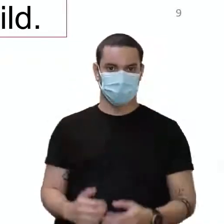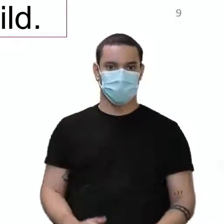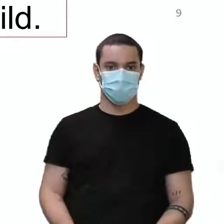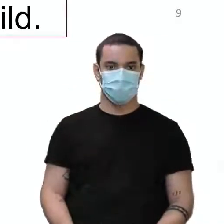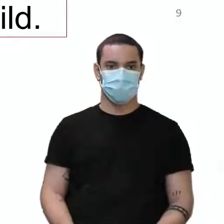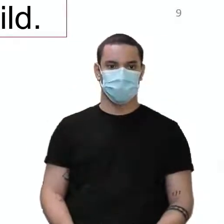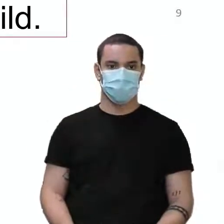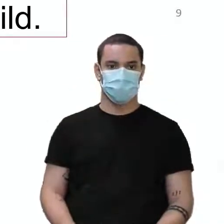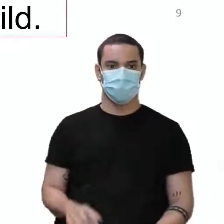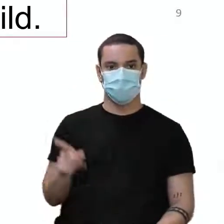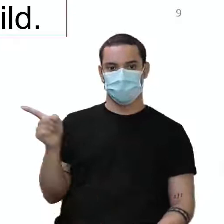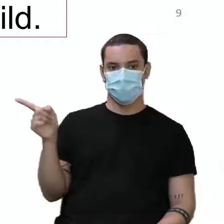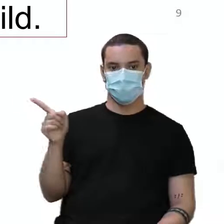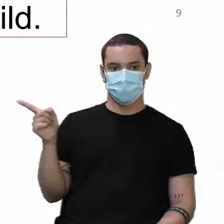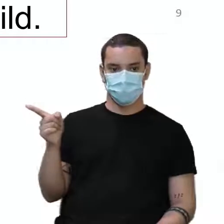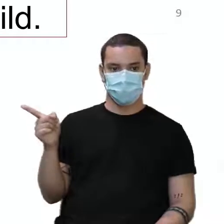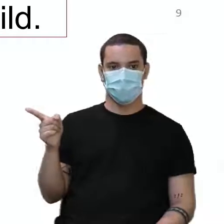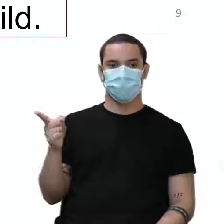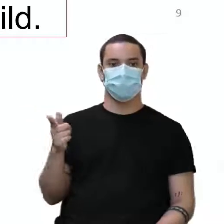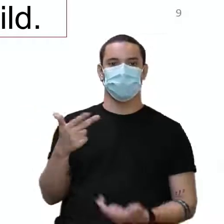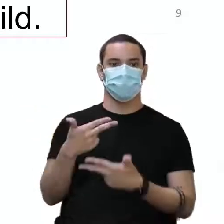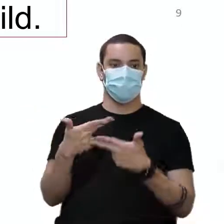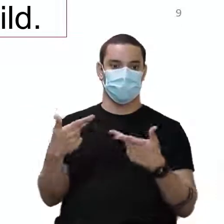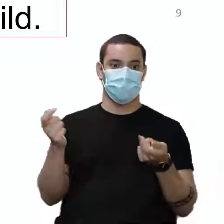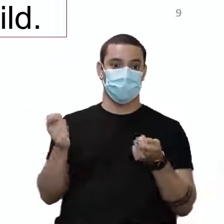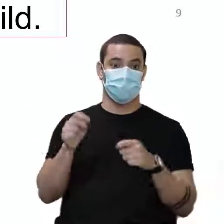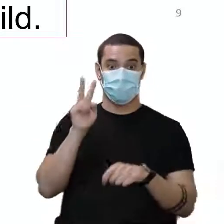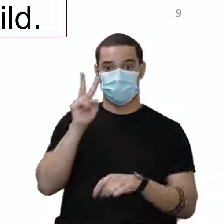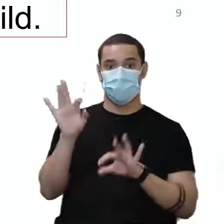ó, evidência de ser uma família nessa